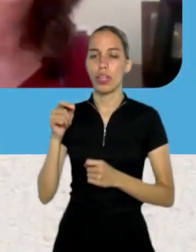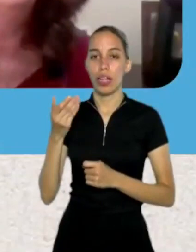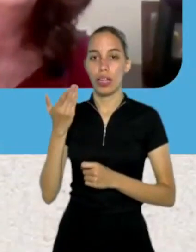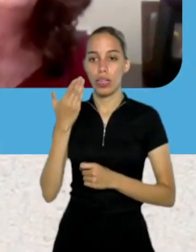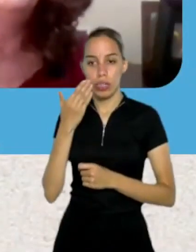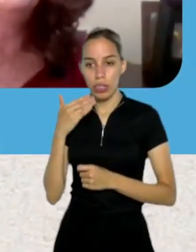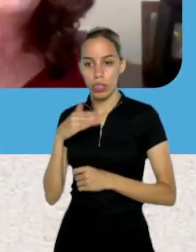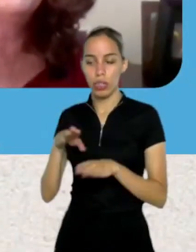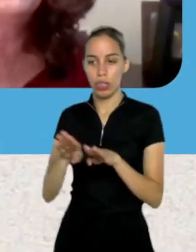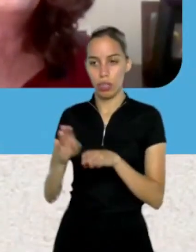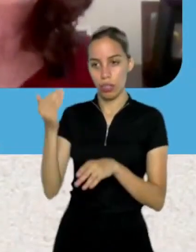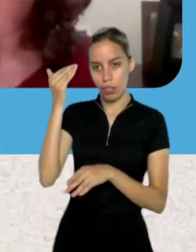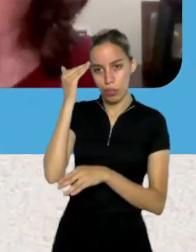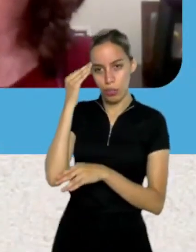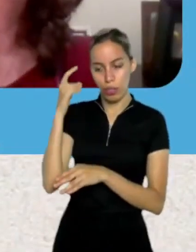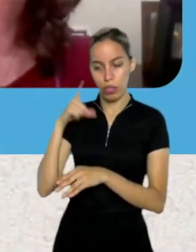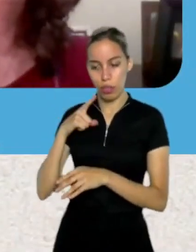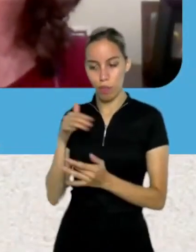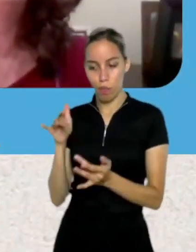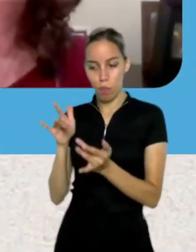esse, é trazer